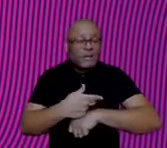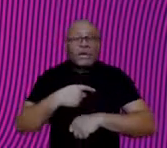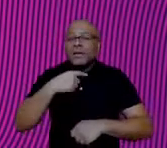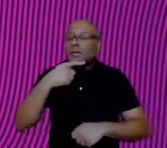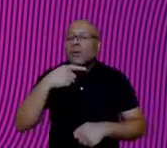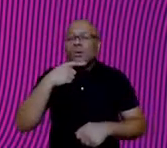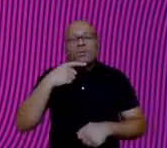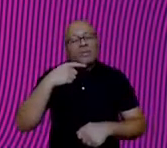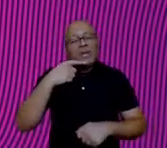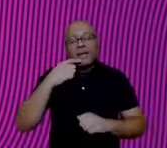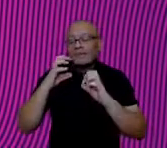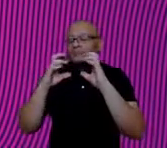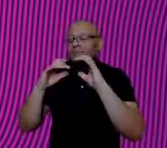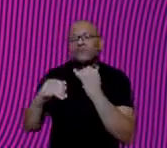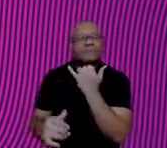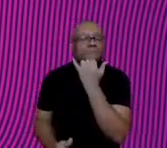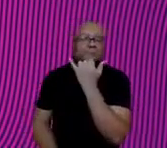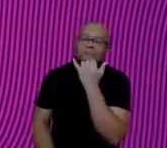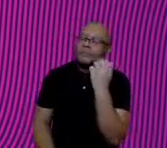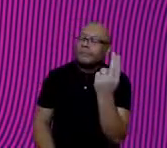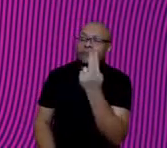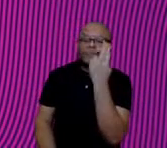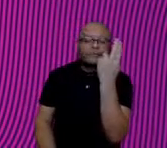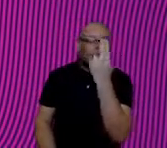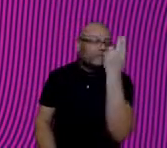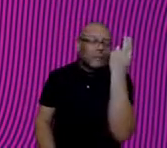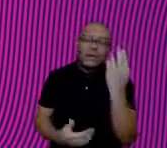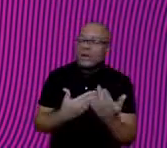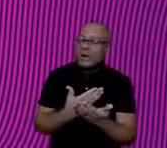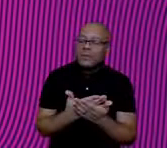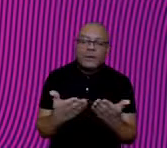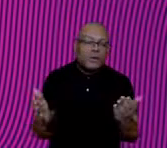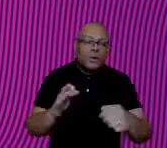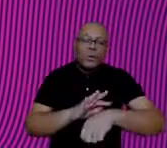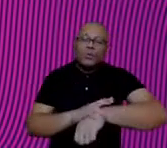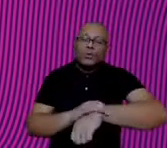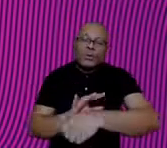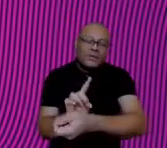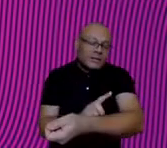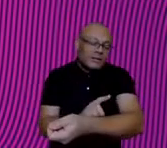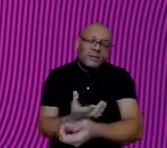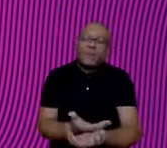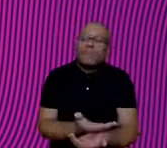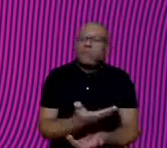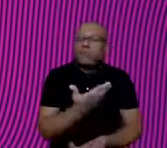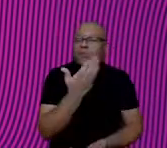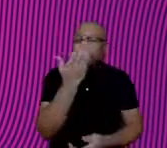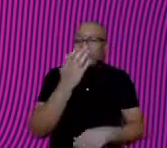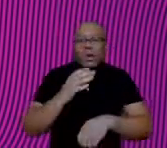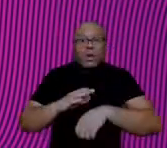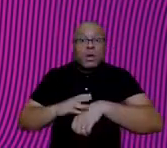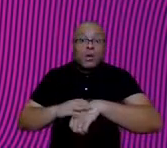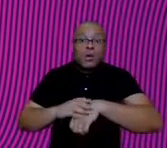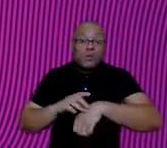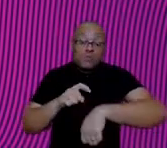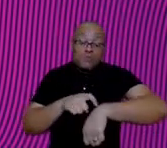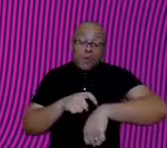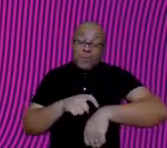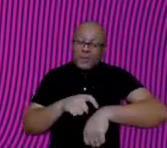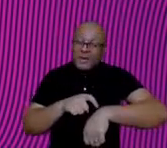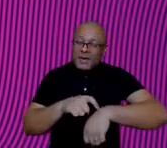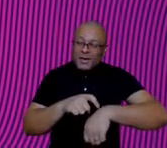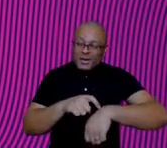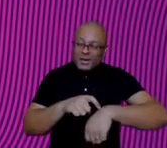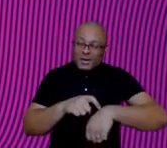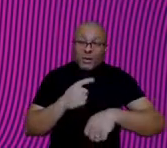para você, olha, Rubens, agora não tem mais como. O paciente é hipertenso ou diabético, enfim. O timing é fundamental. O cara vai cruzar a bola na área, se você